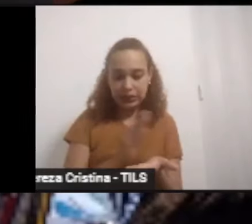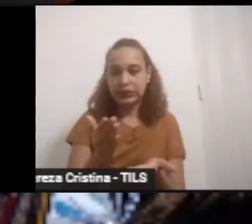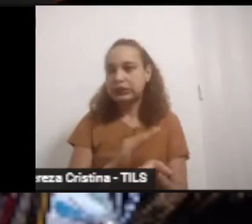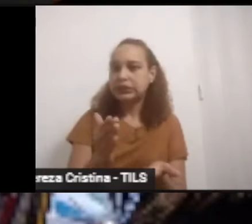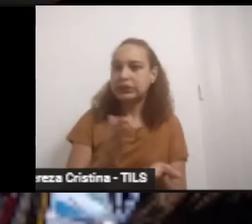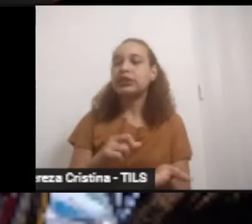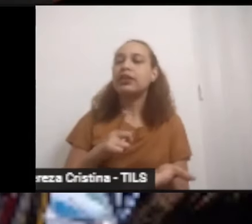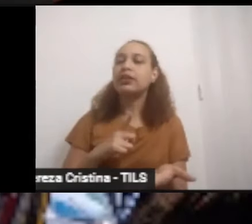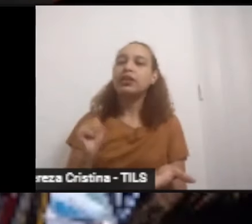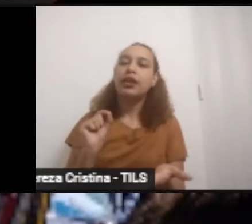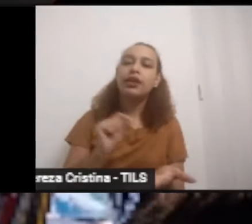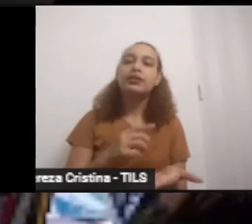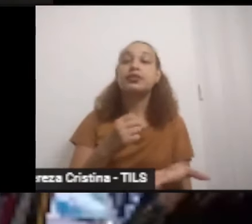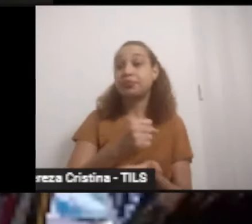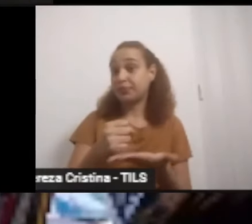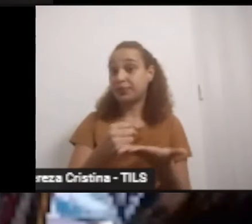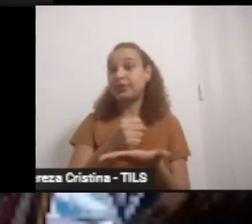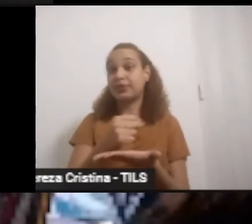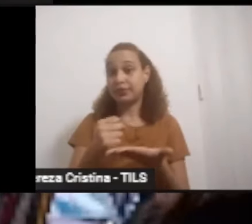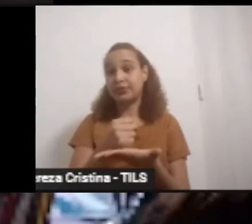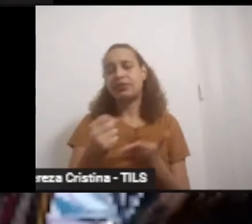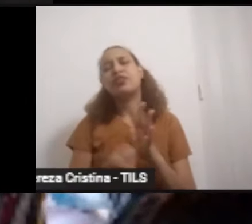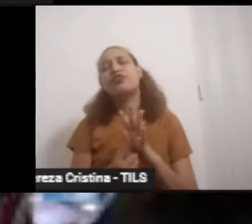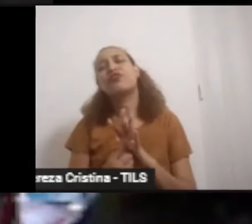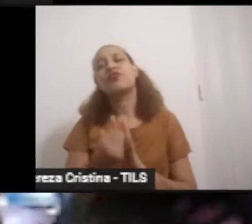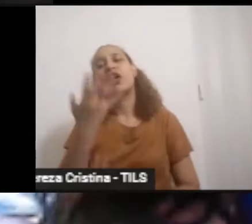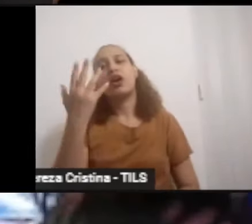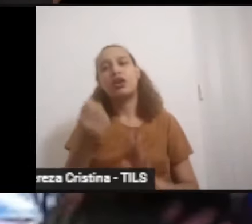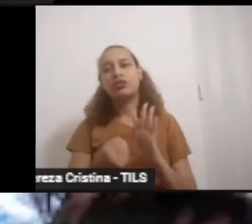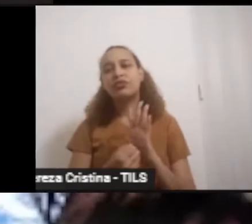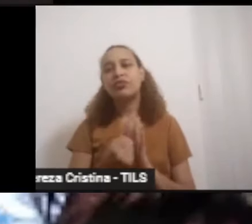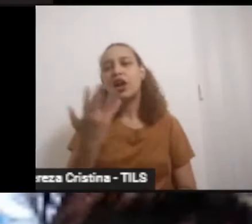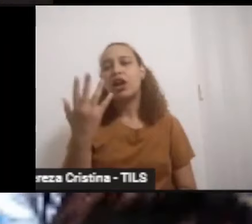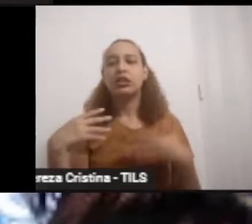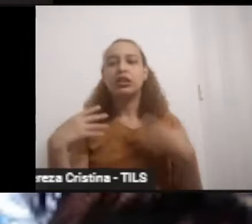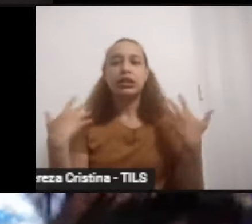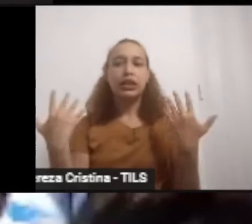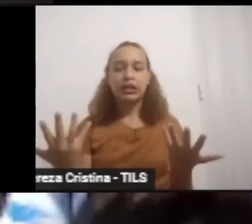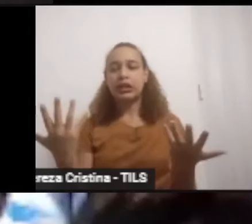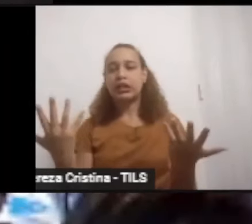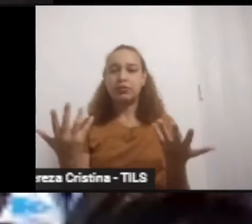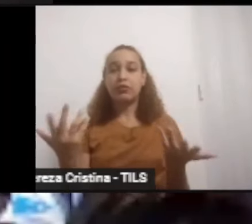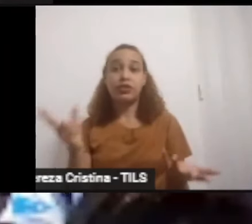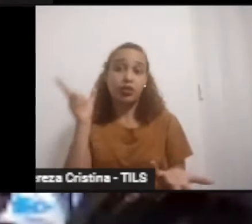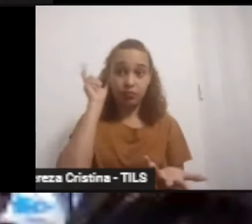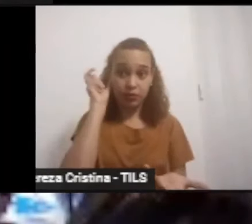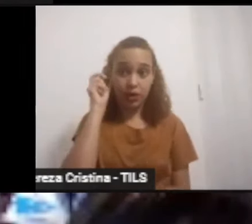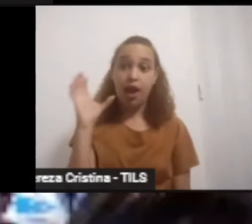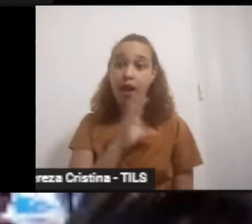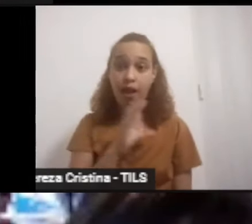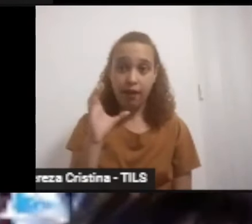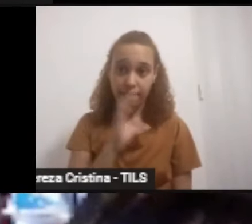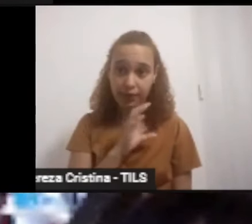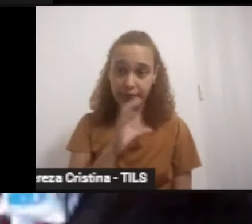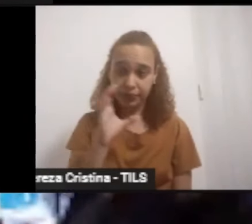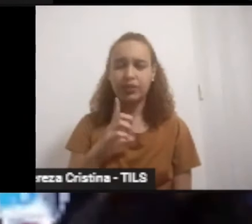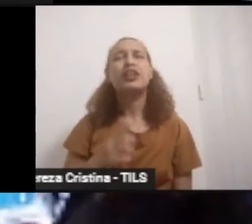essa padronagem, que são vários, para fazer uma audiodescrição rápida, são